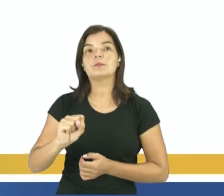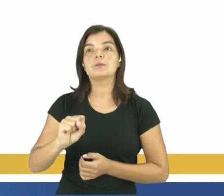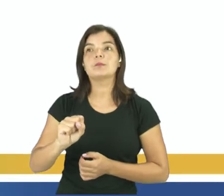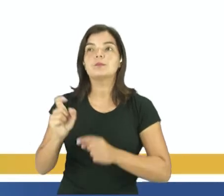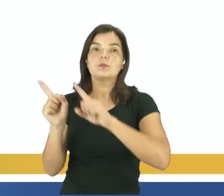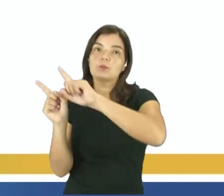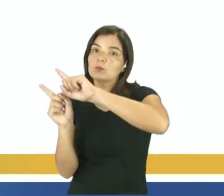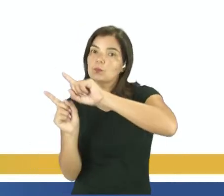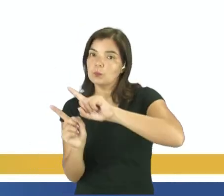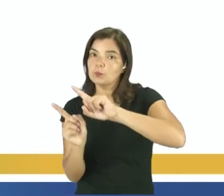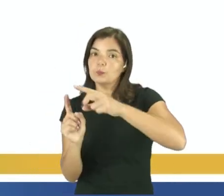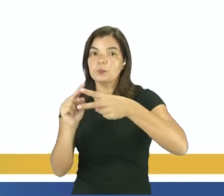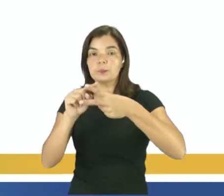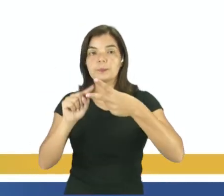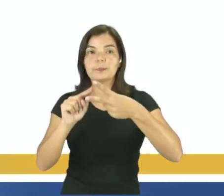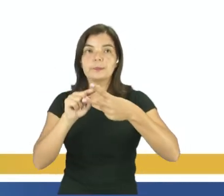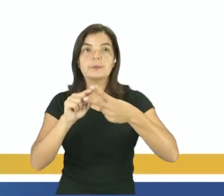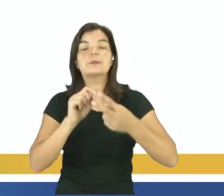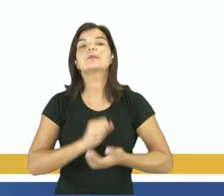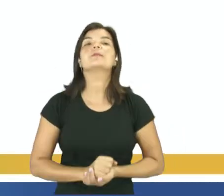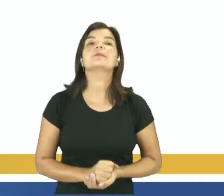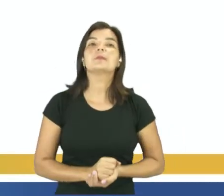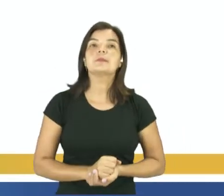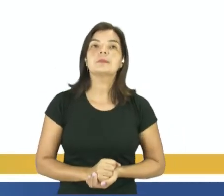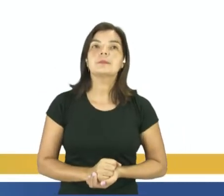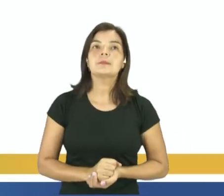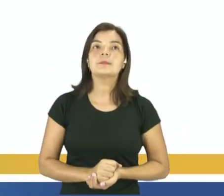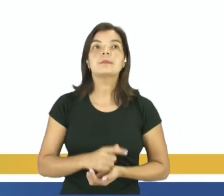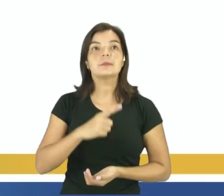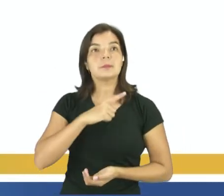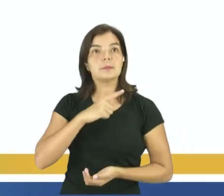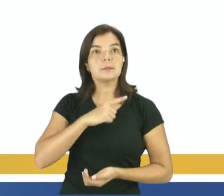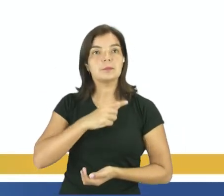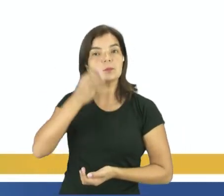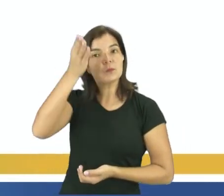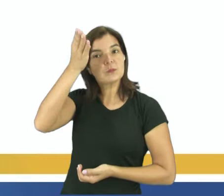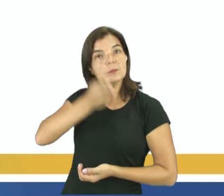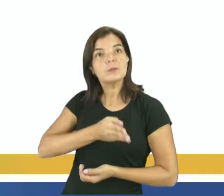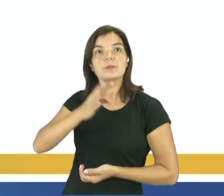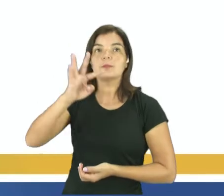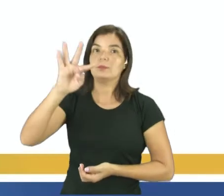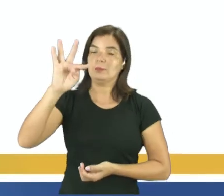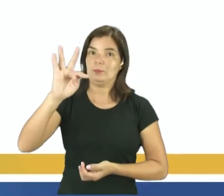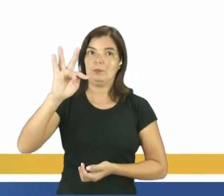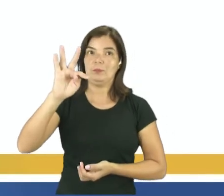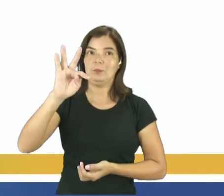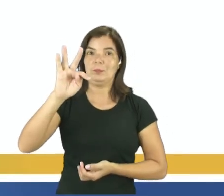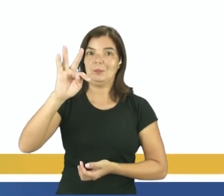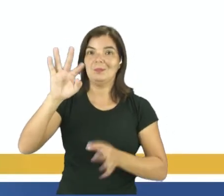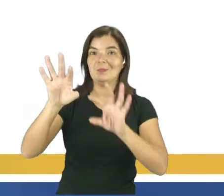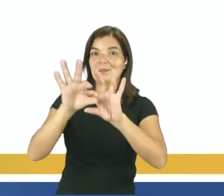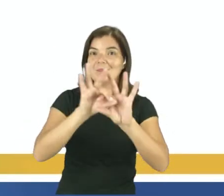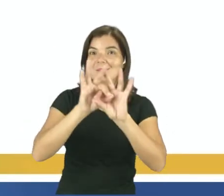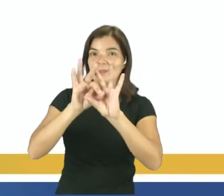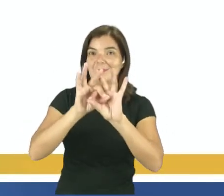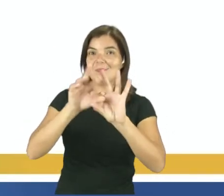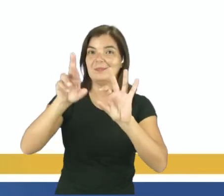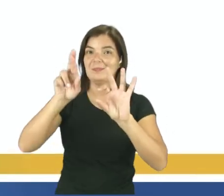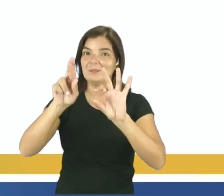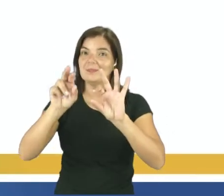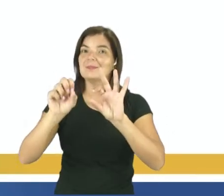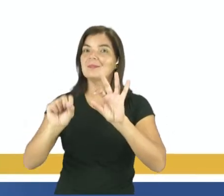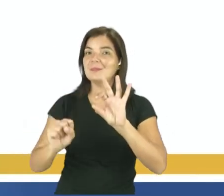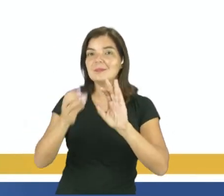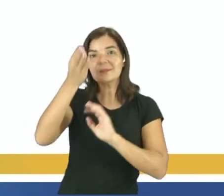retas paralelas formado por duas retas, certo? E aqui eu tenho a reta T transversal à reta R